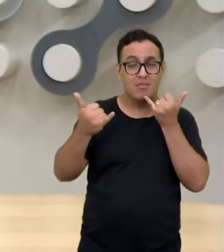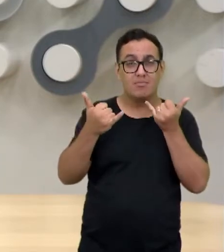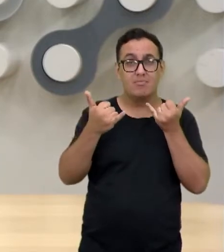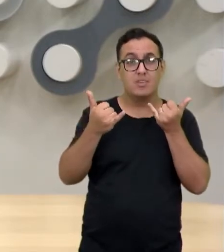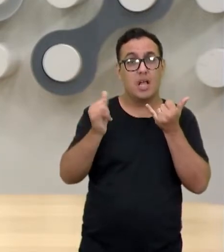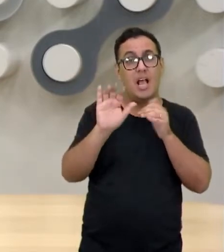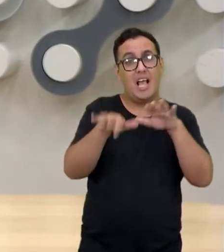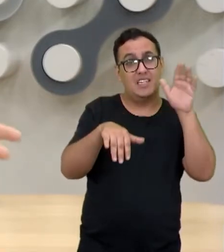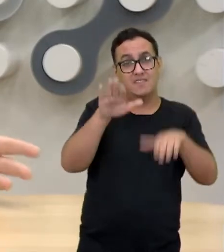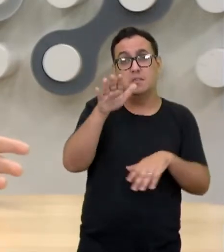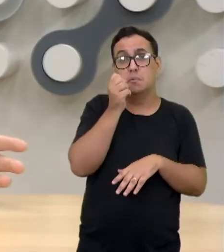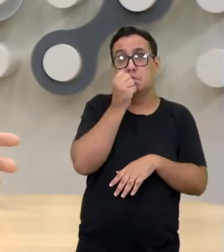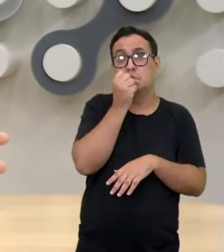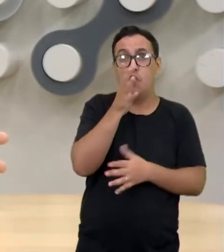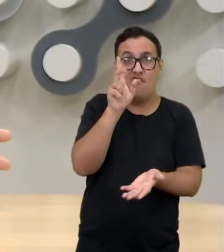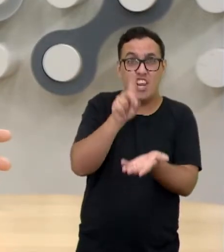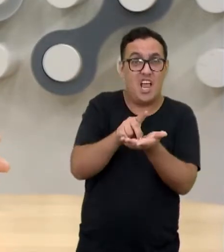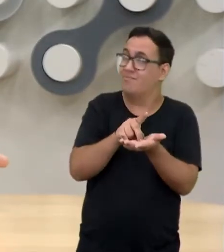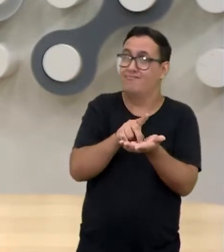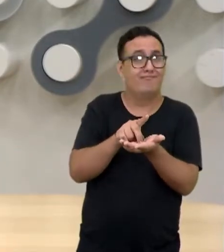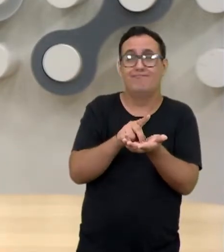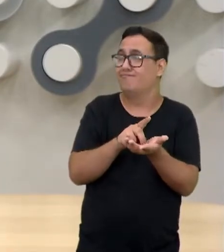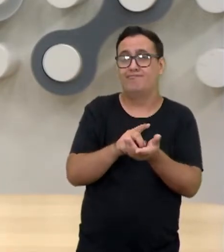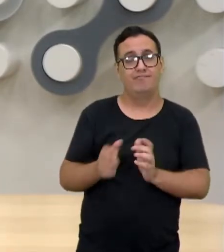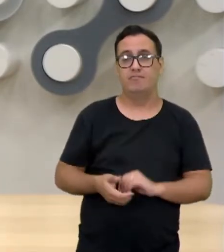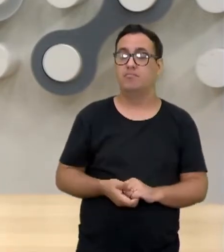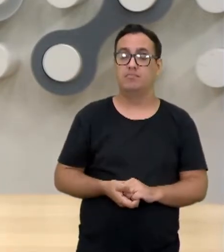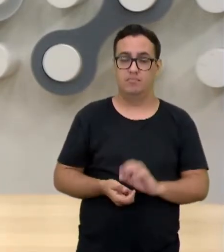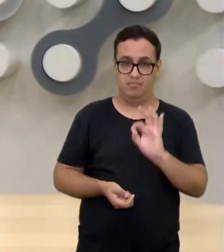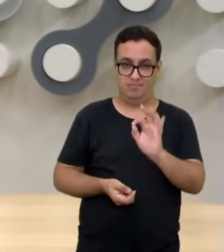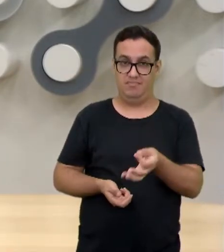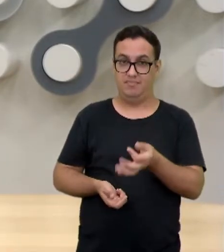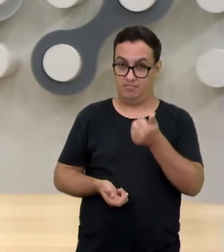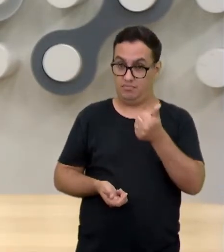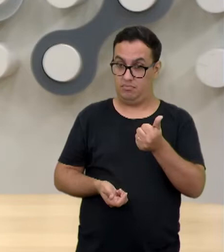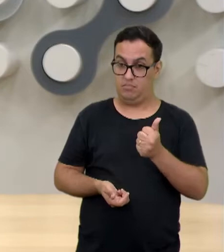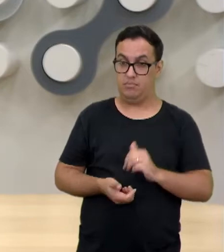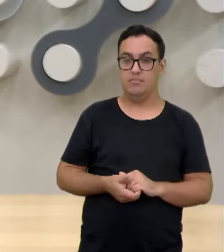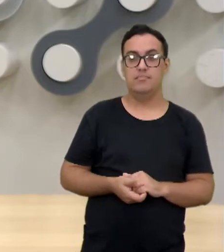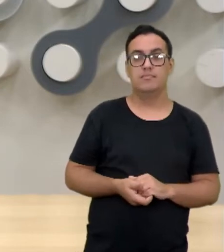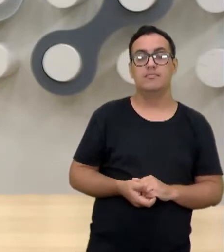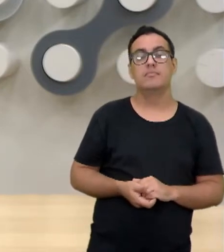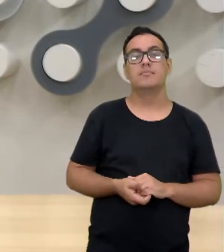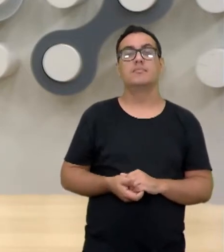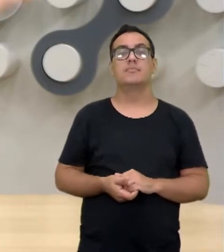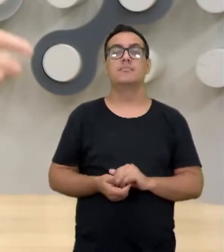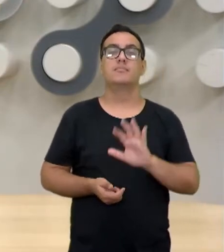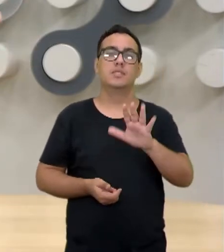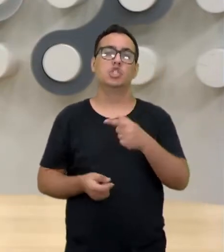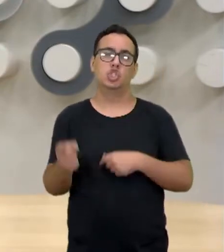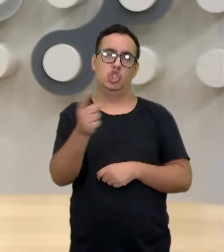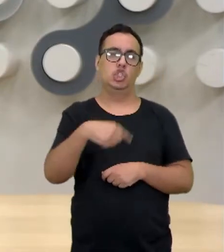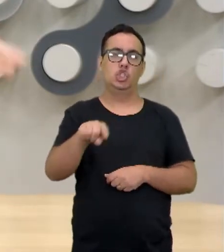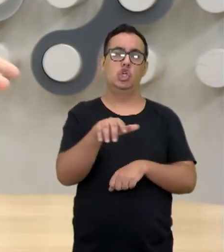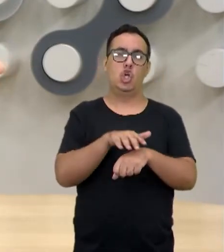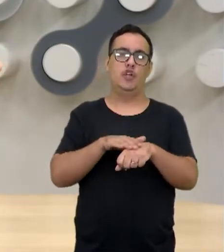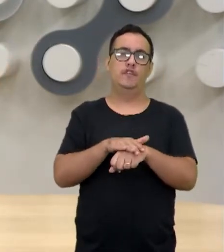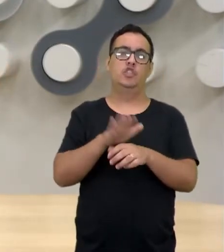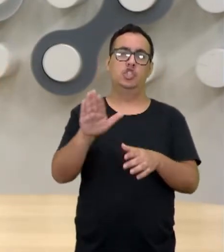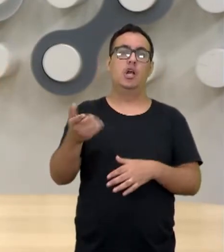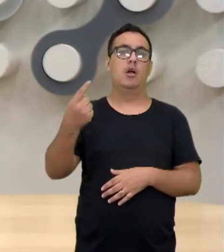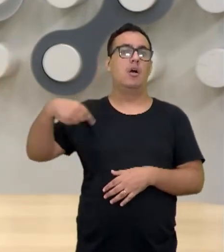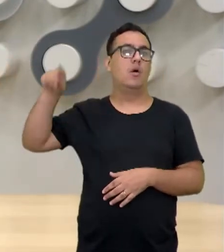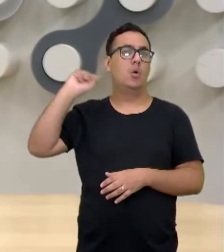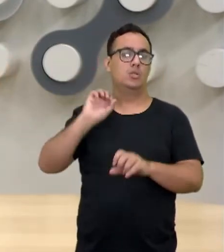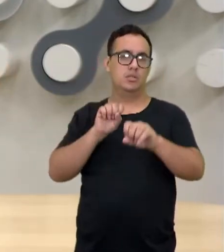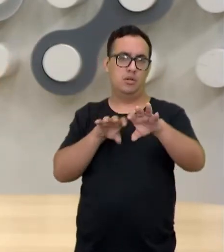necessariamente serão sempre verdadeiras. Certo? Sobre tudo isso nós conversamos na nossa última